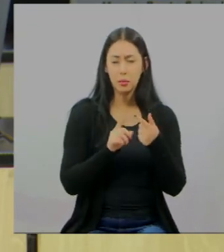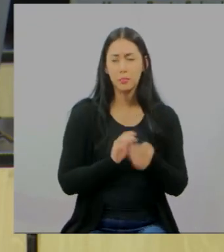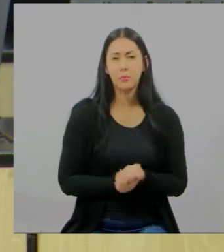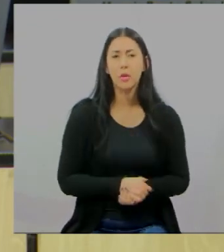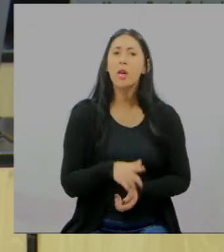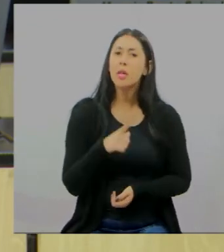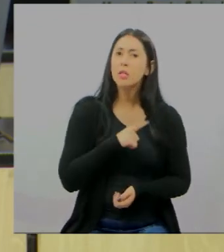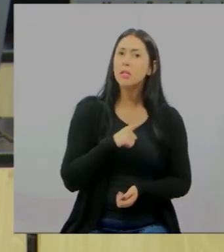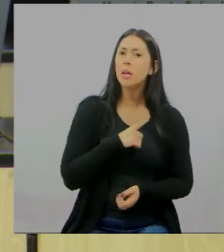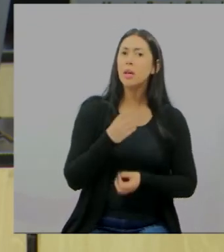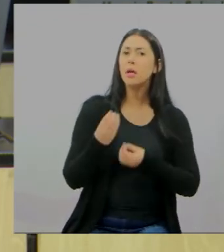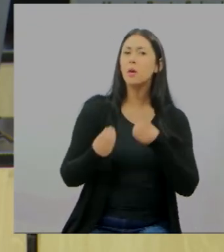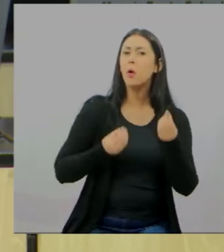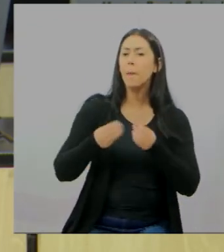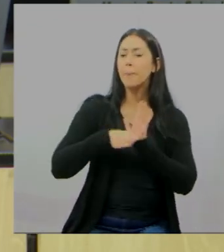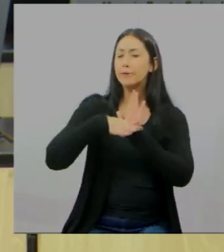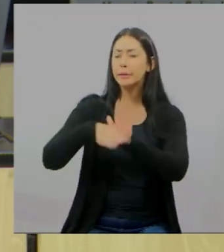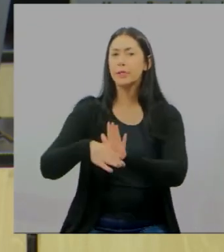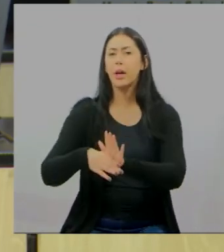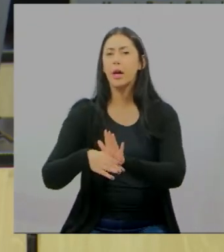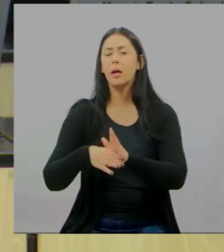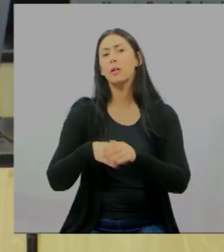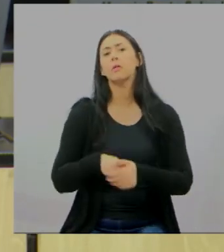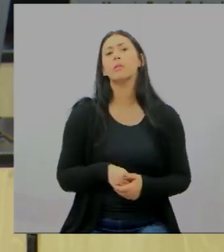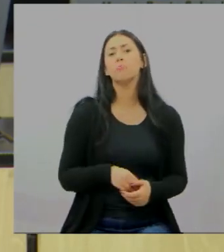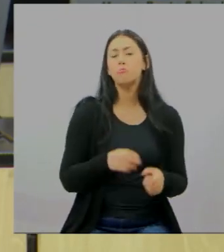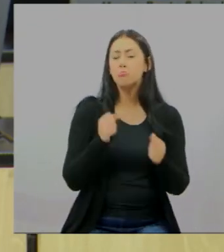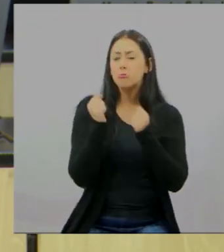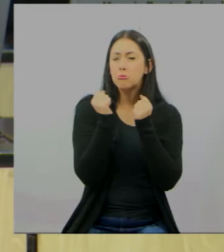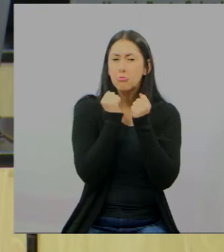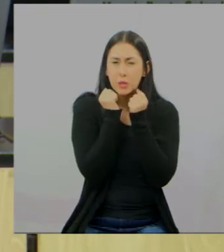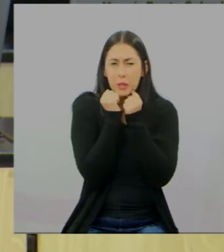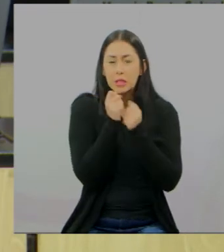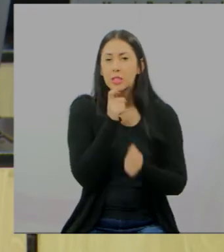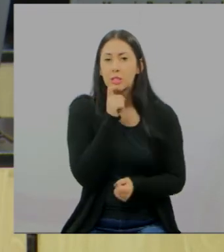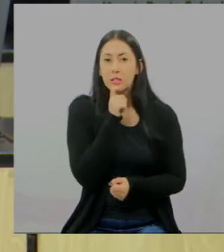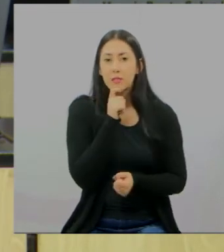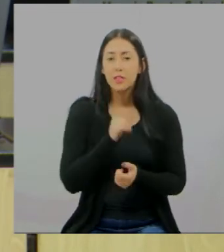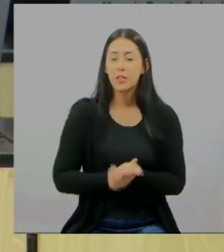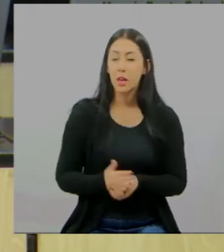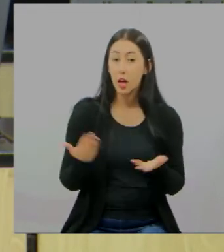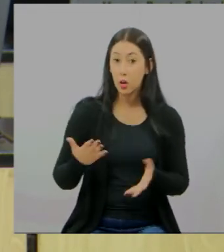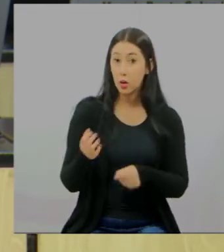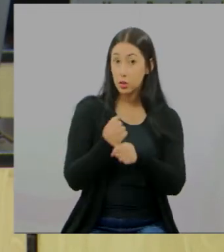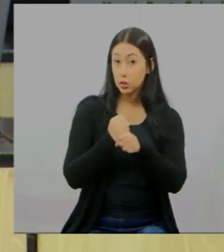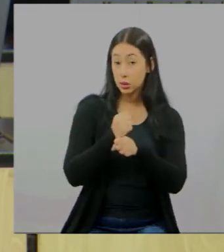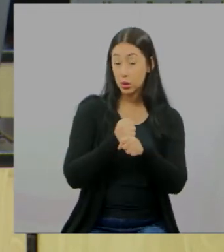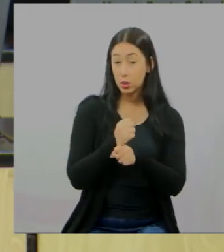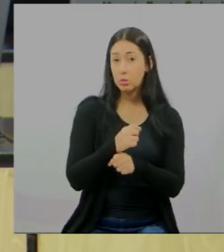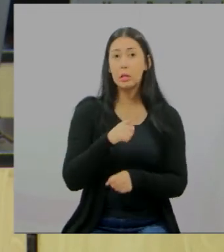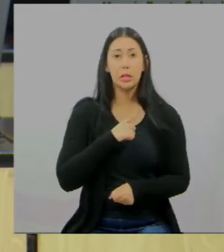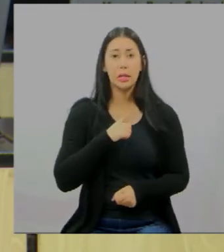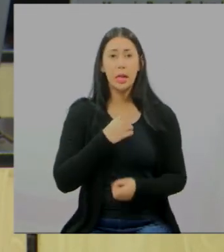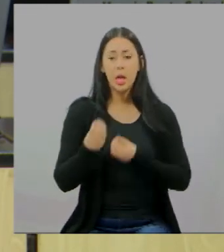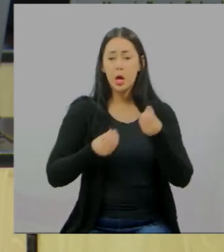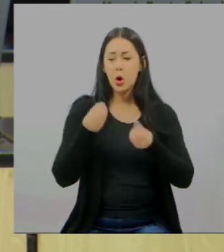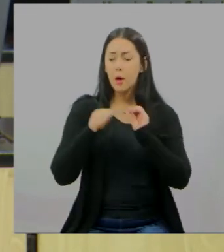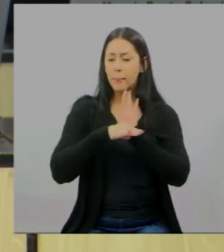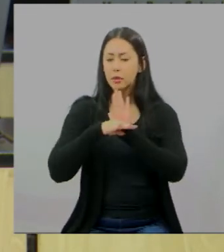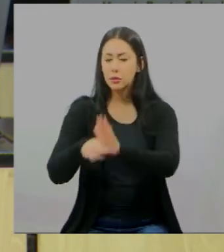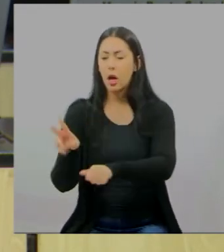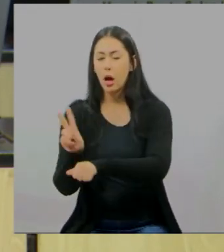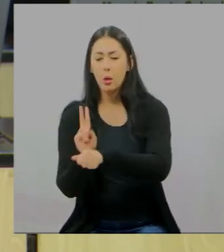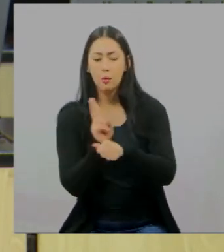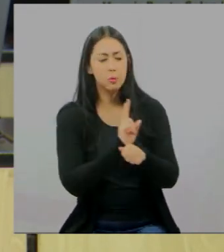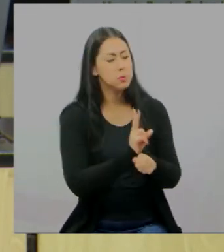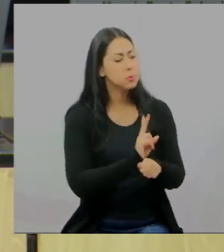programa Operação Inverno da Secretaria de Assistência Social todos os anos. Neste ano atípico, há a integração da Ronda Social